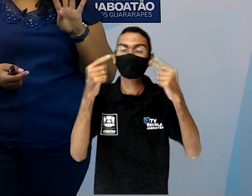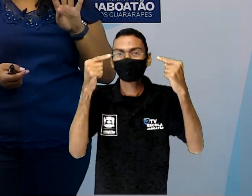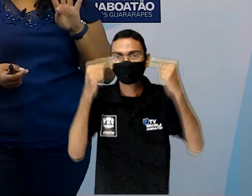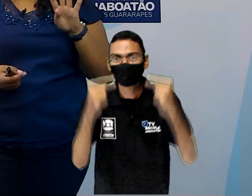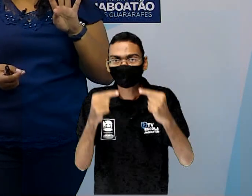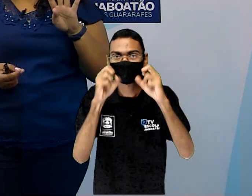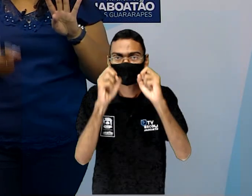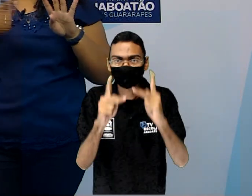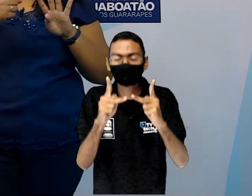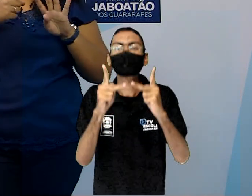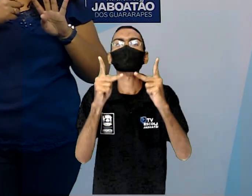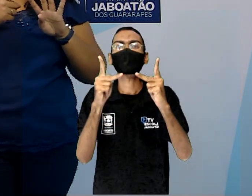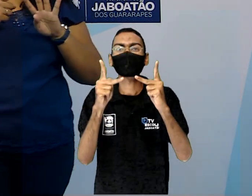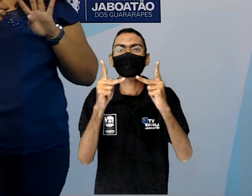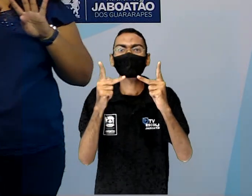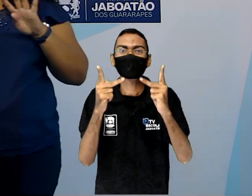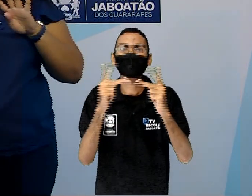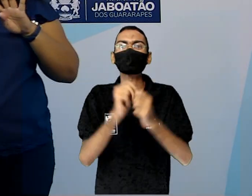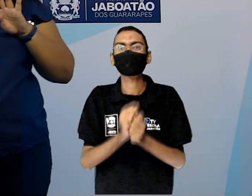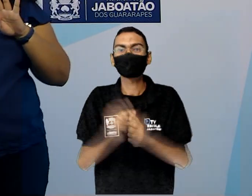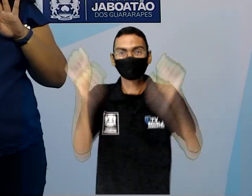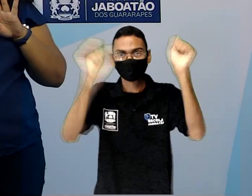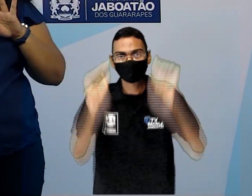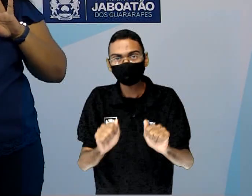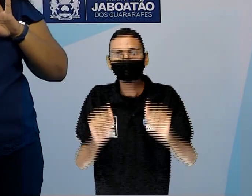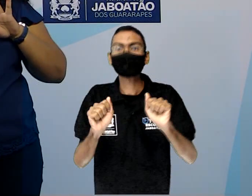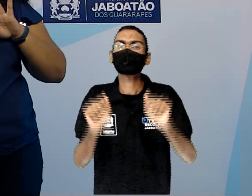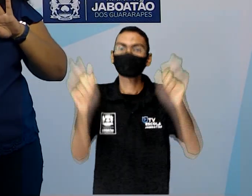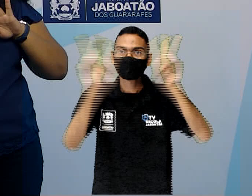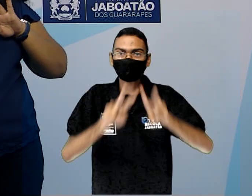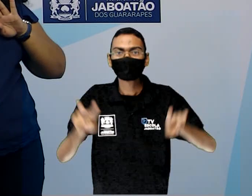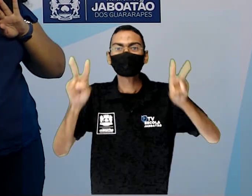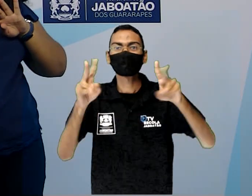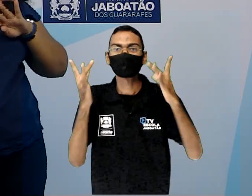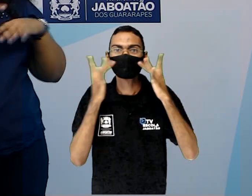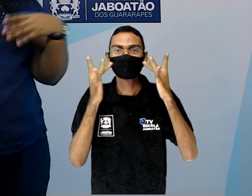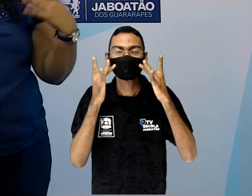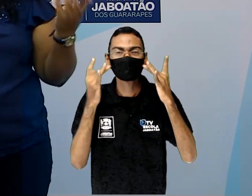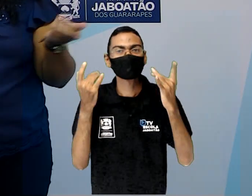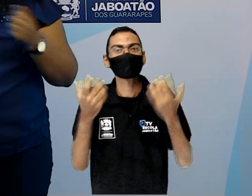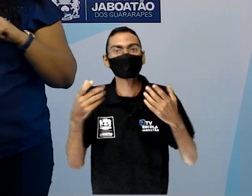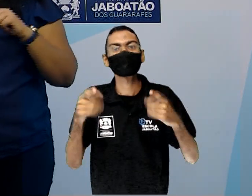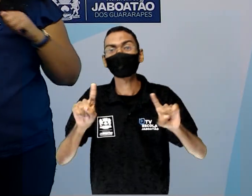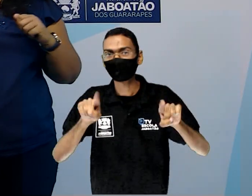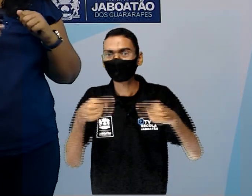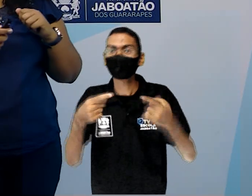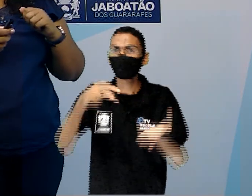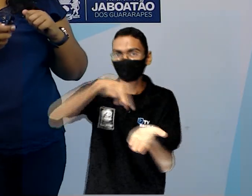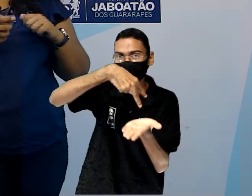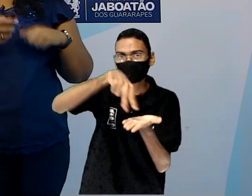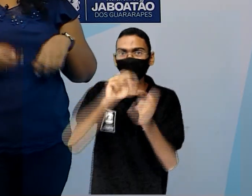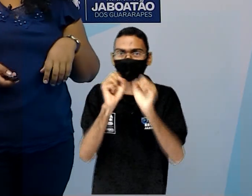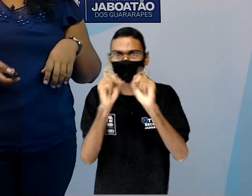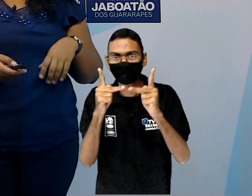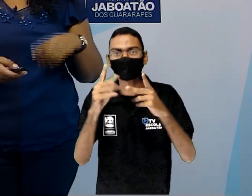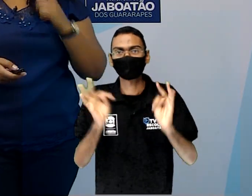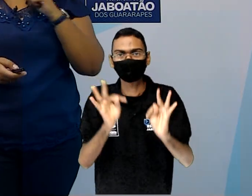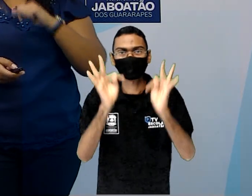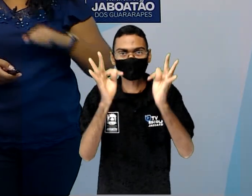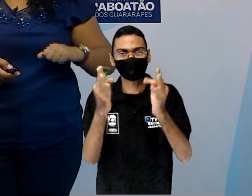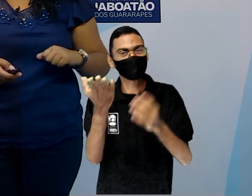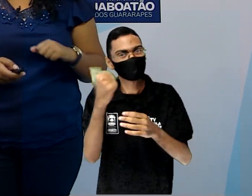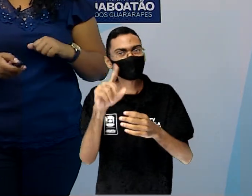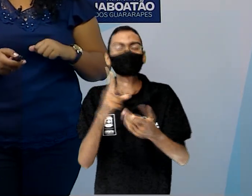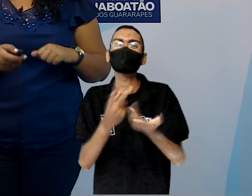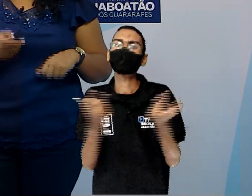4 linguagens, certo? Artes visuais, teatro, dança e música. E quanto à tecnologia? Vem comigo que a